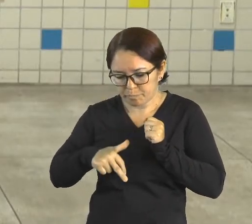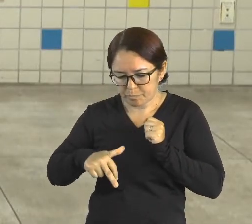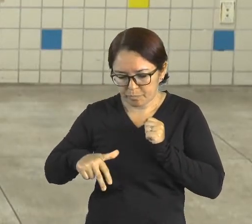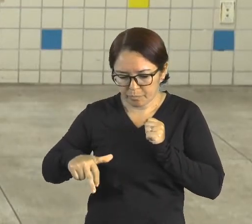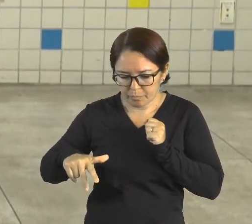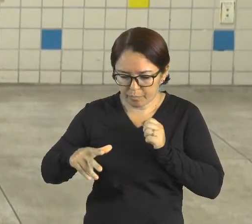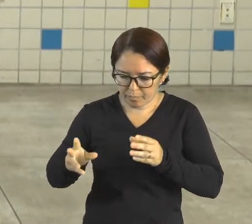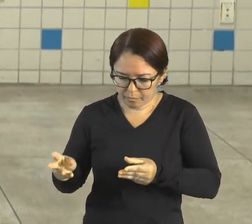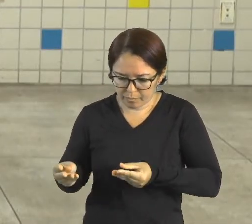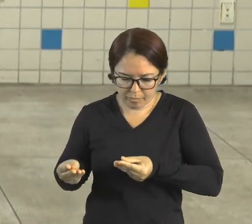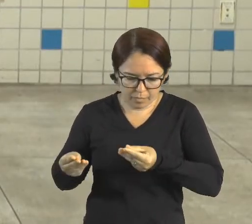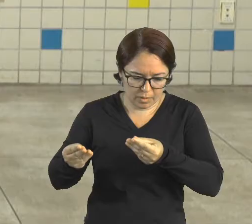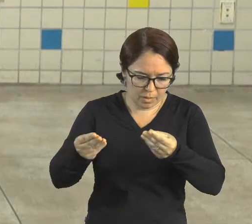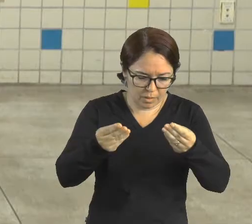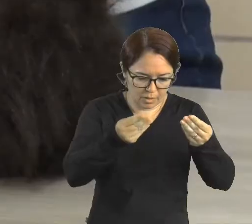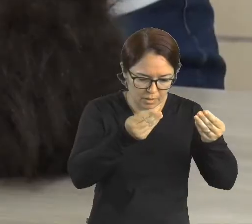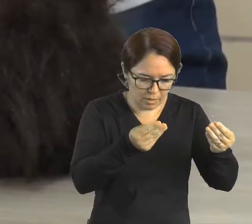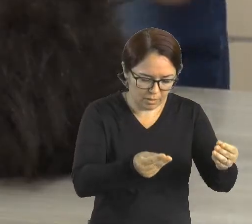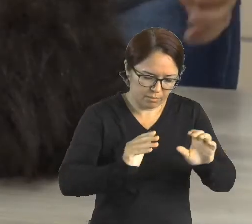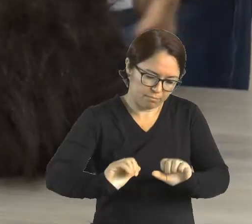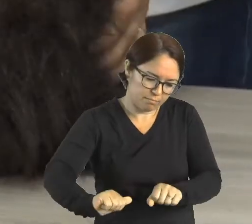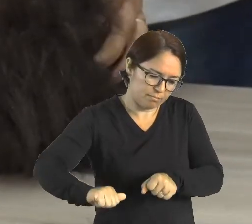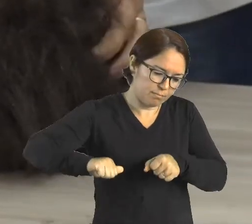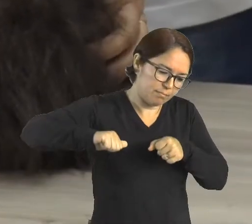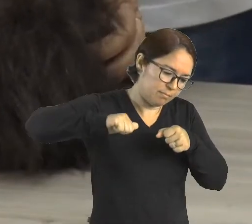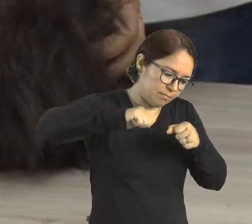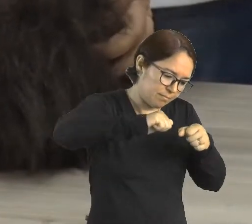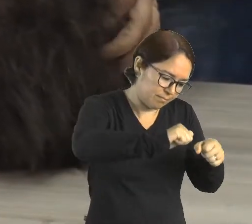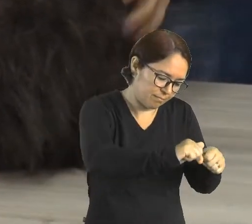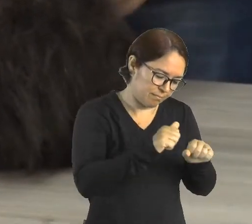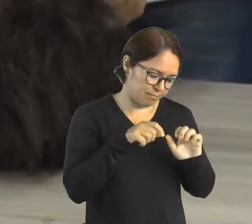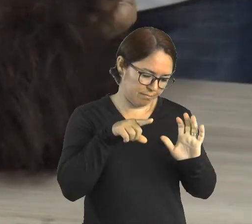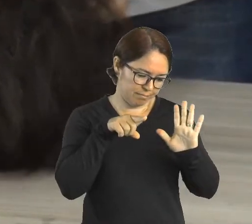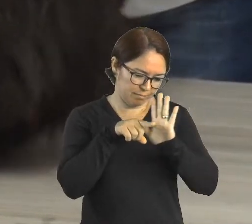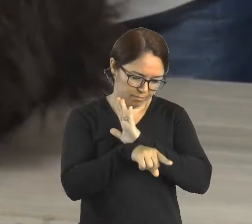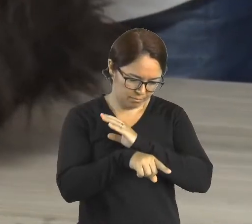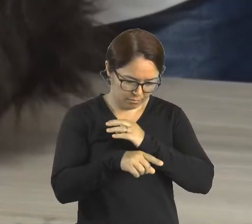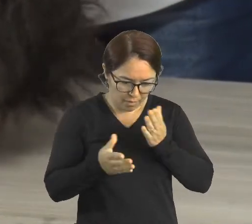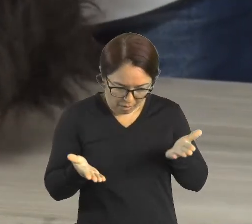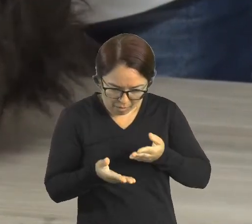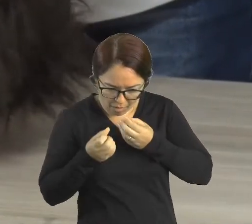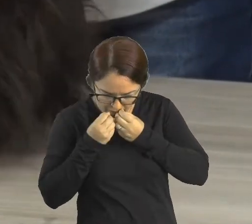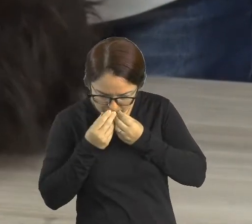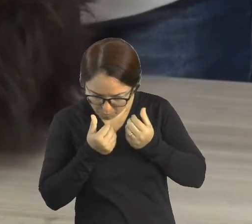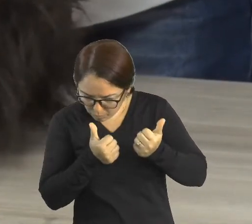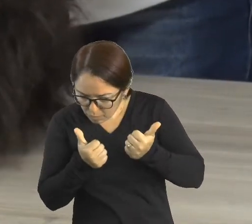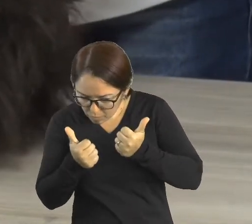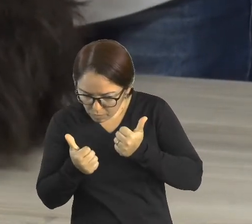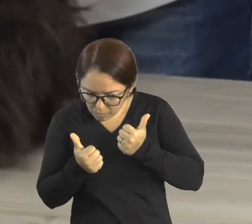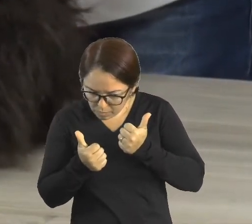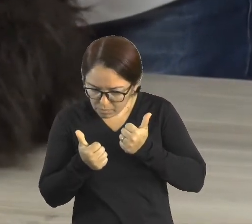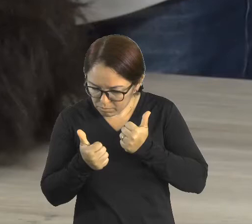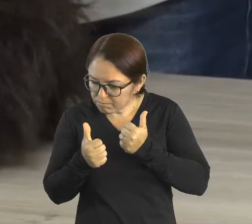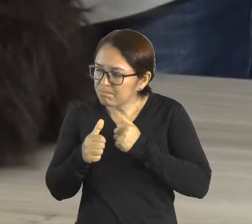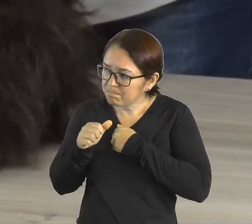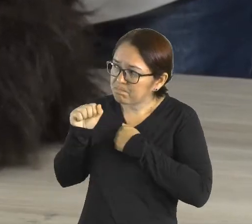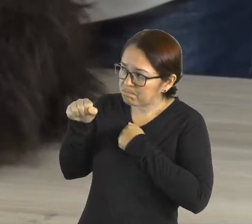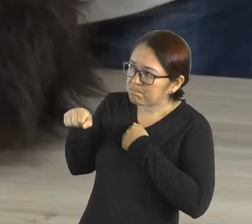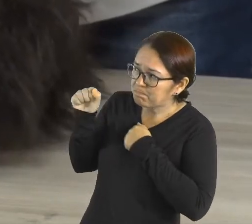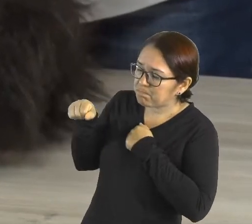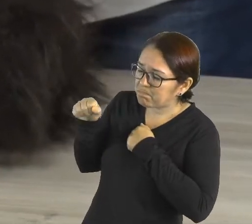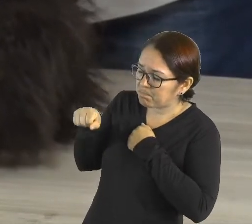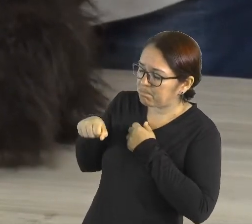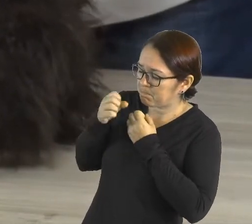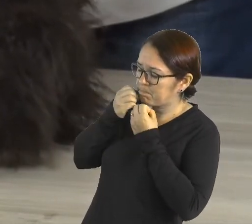ele deitado, embrulhava e perguntava, tá bom agora, filho? Ele, agora tá,